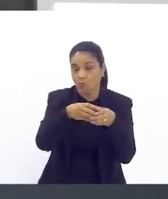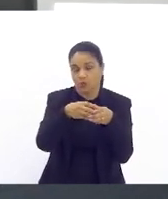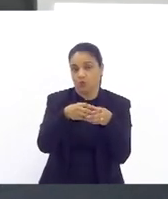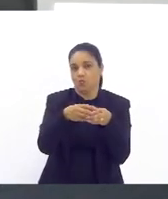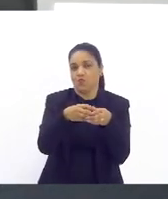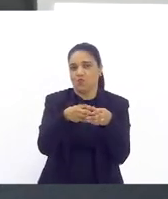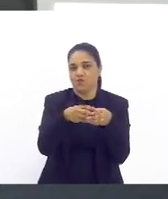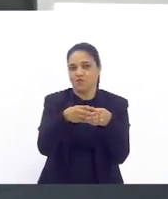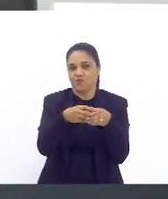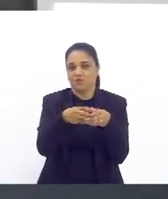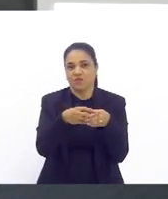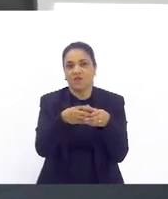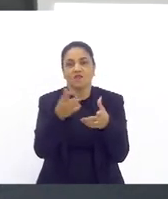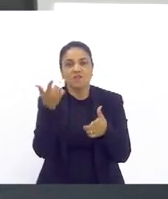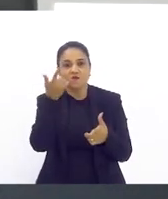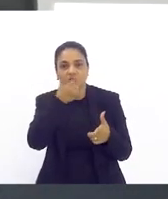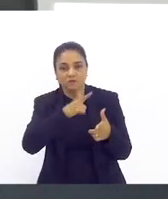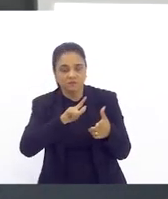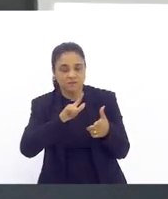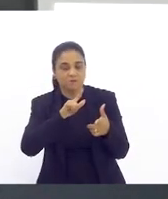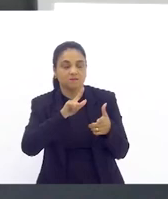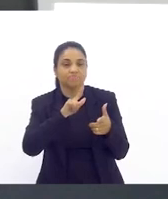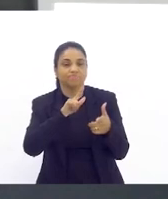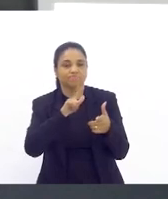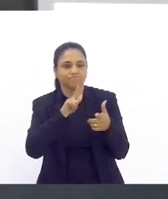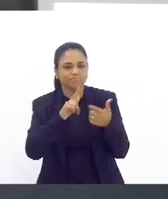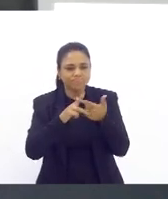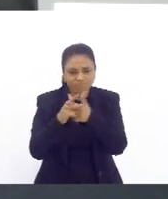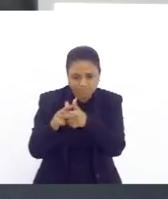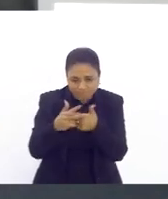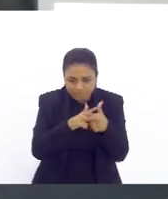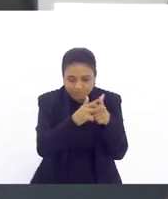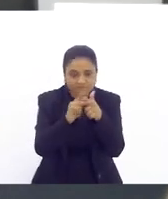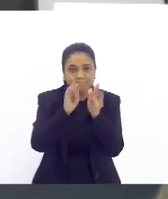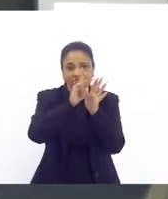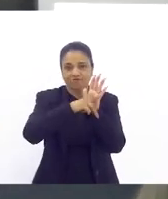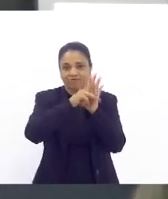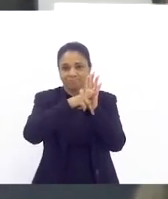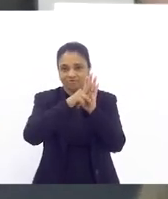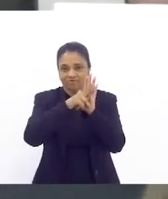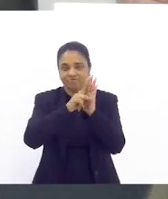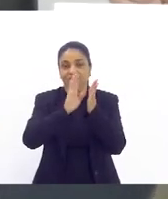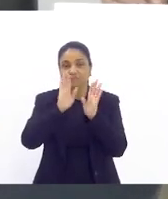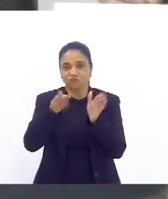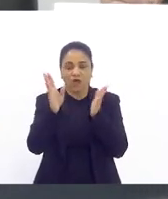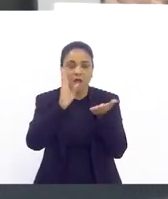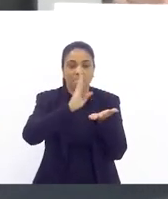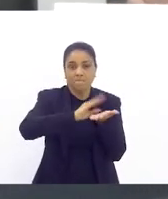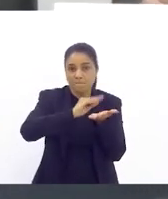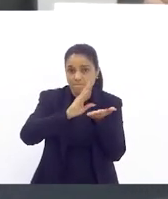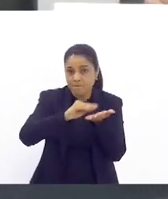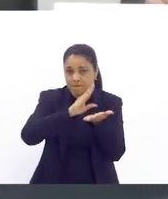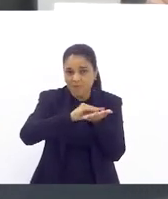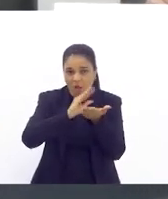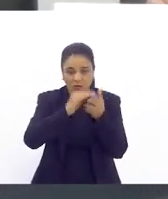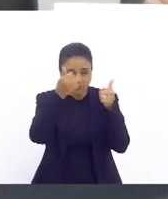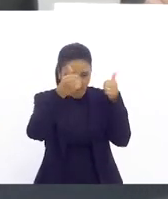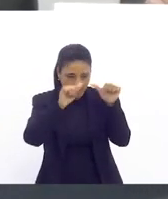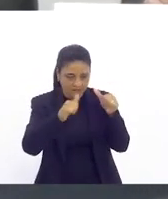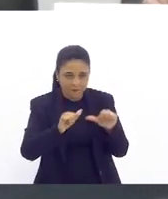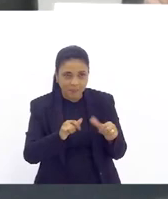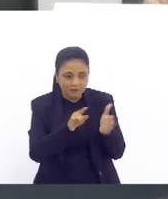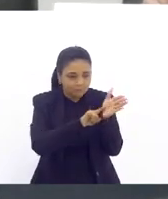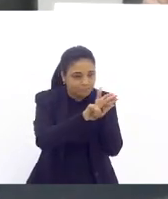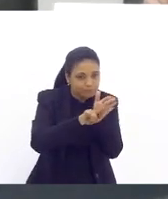apagar todas as arestas e levar o projeto já a pauta para análise então